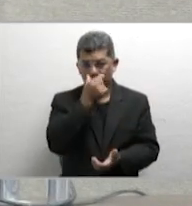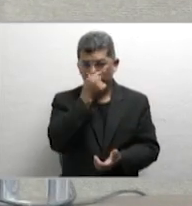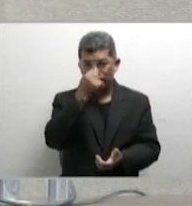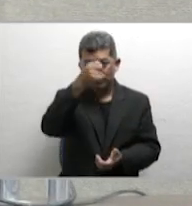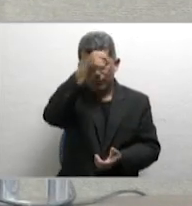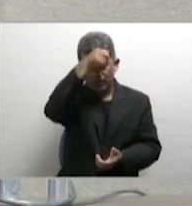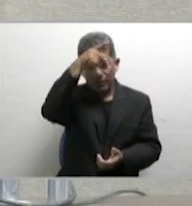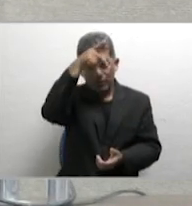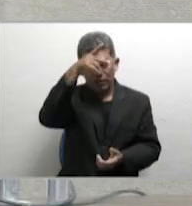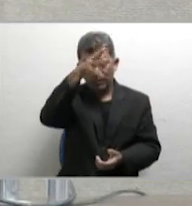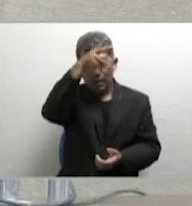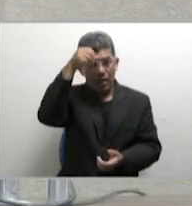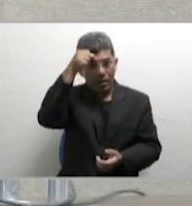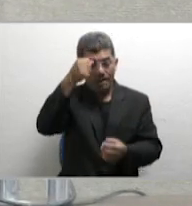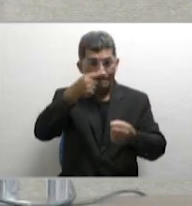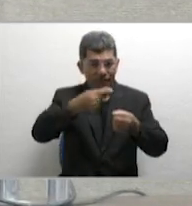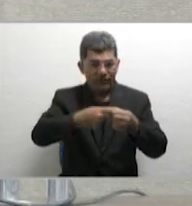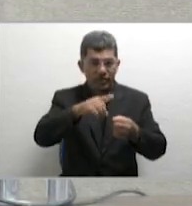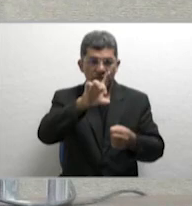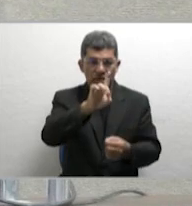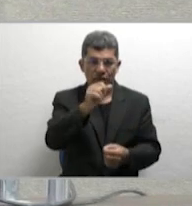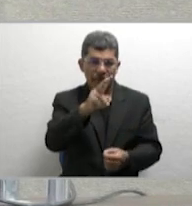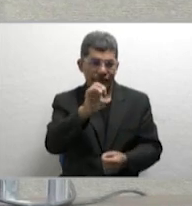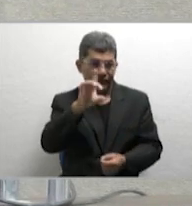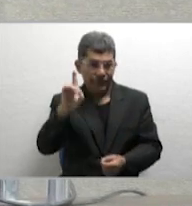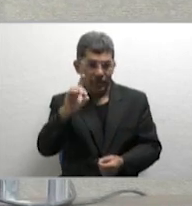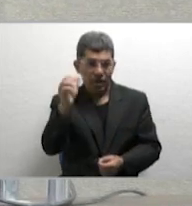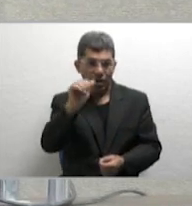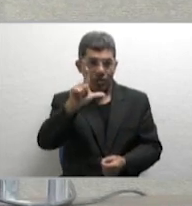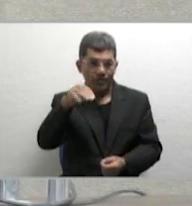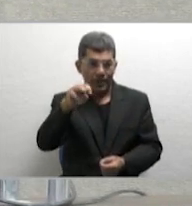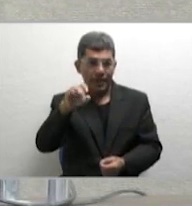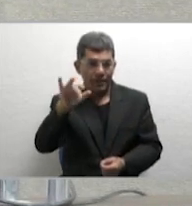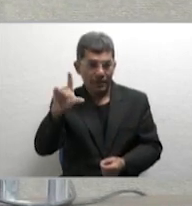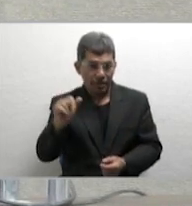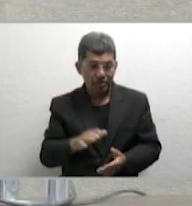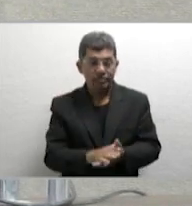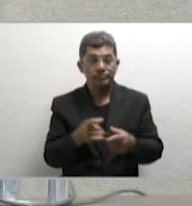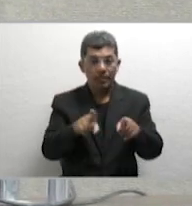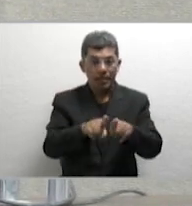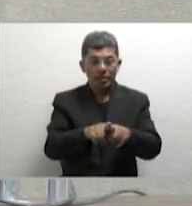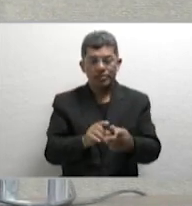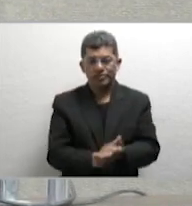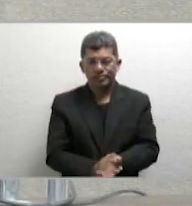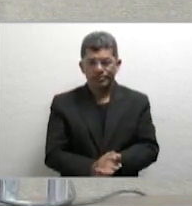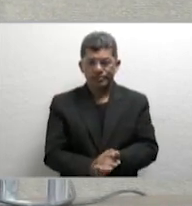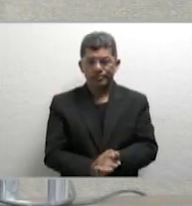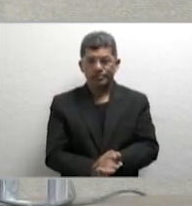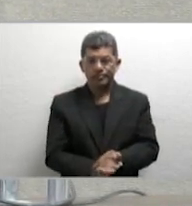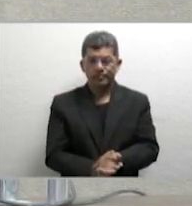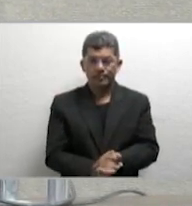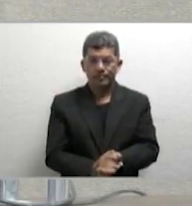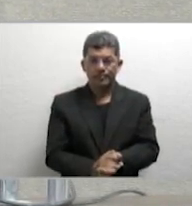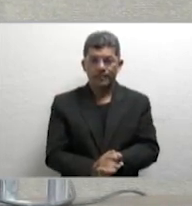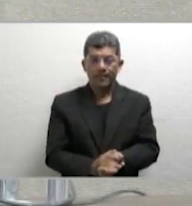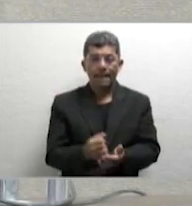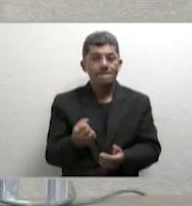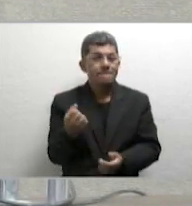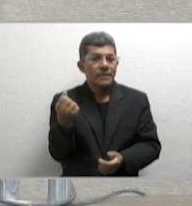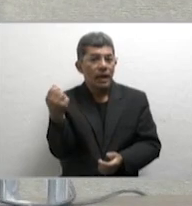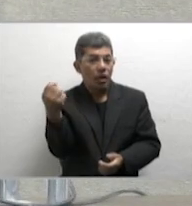Prefeitura Municipal de Manaus, o prefeito Davi Almeida e, principalmente, a Secretaria de Saúde do município, pela